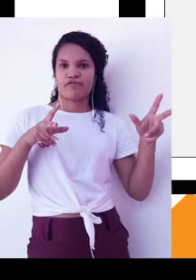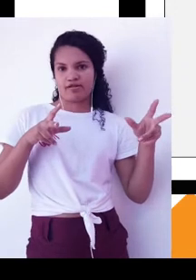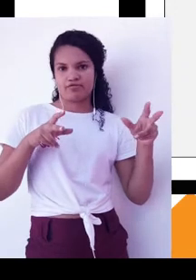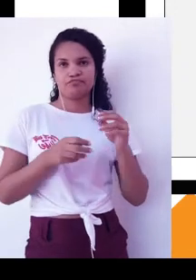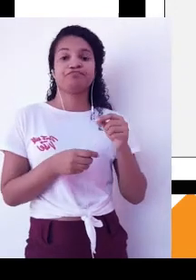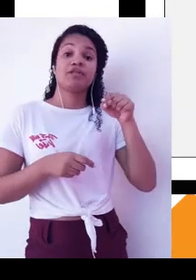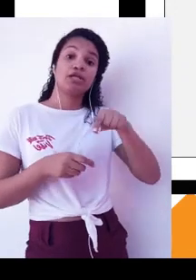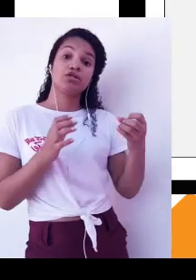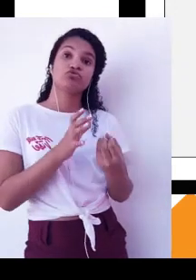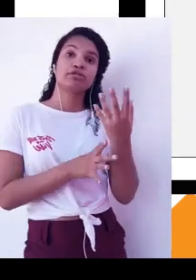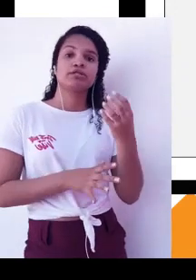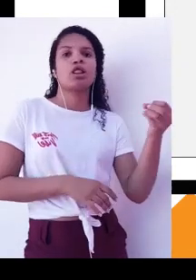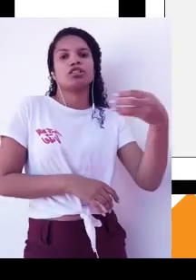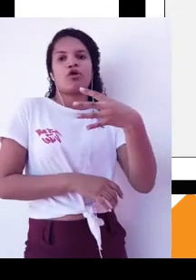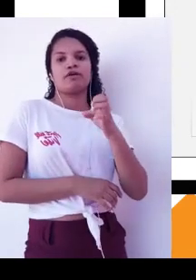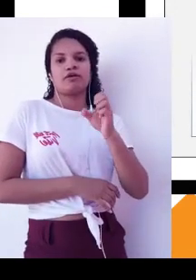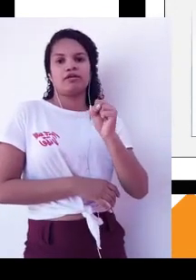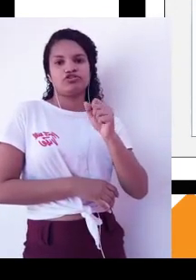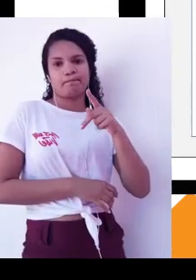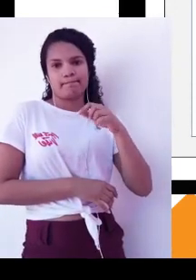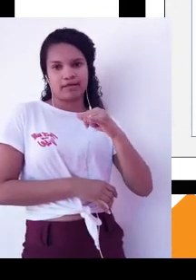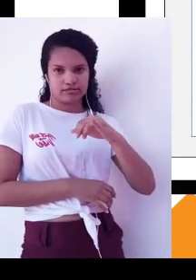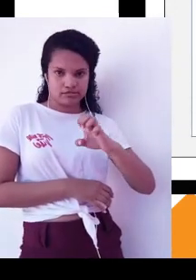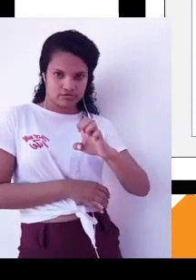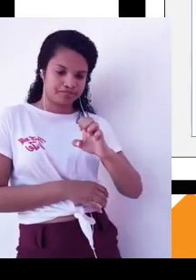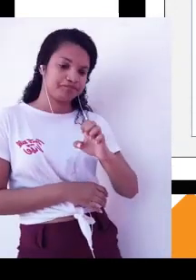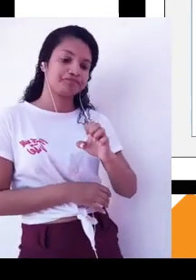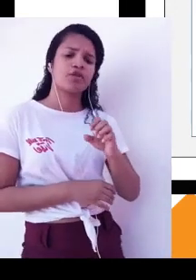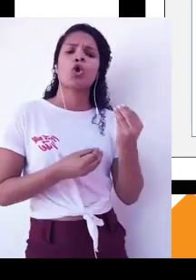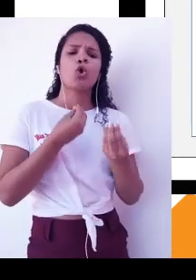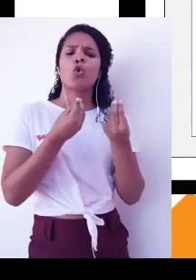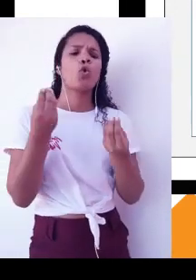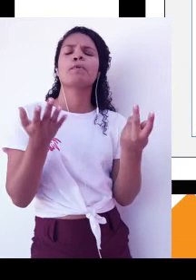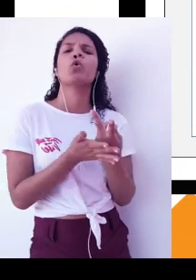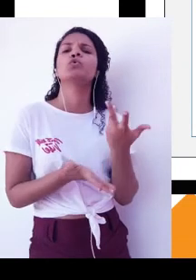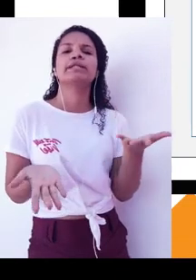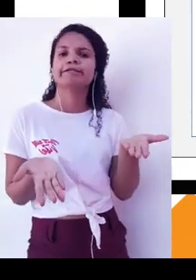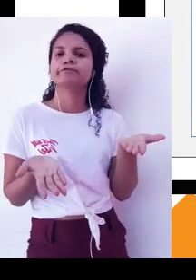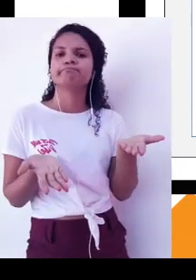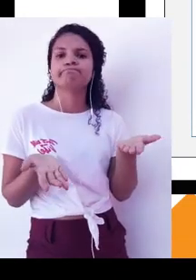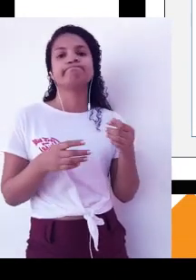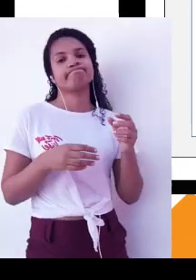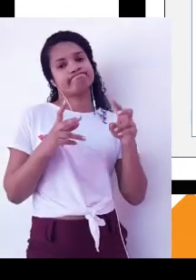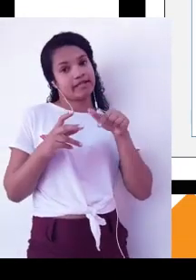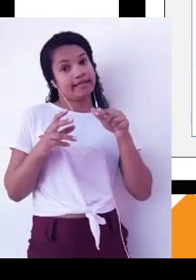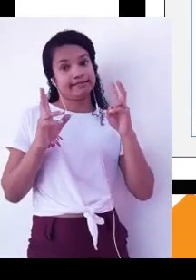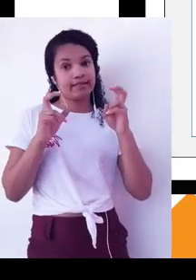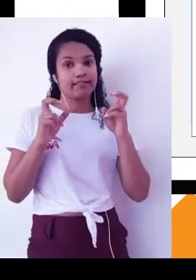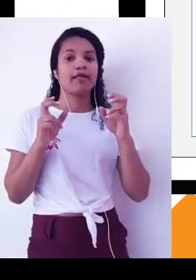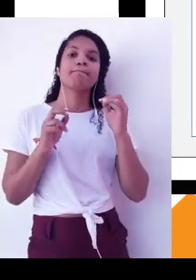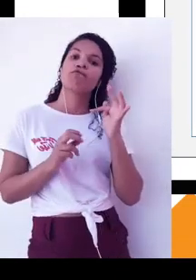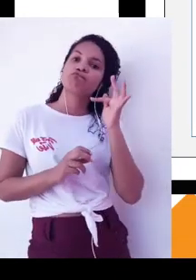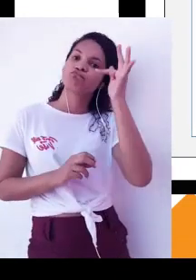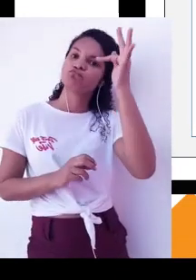Assim vão se formar as novas espécies. Mas como acontece esse processo? Esse assunto é